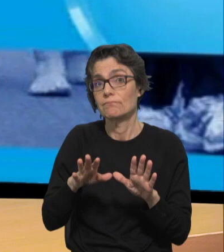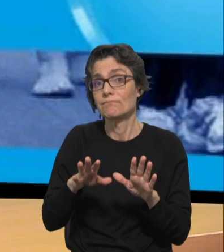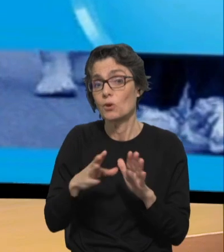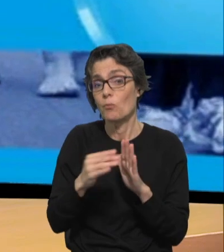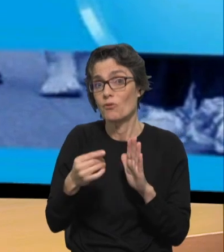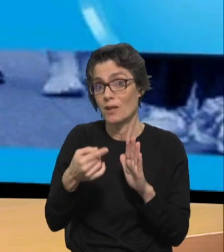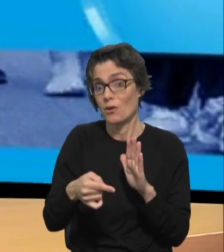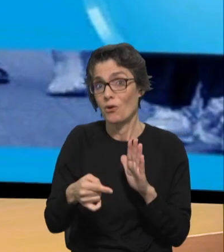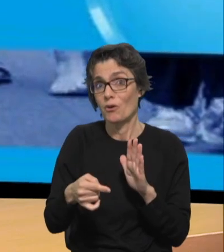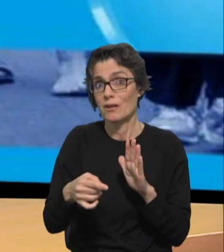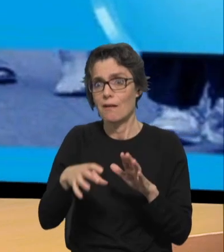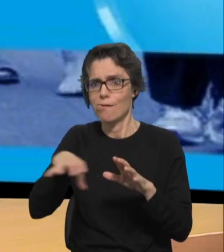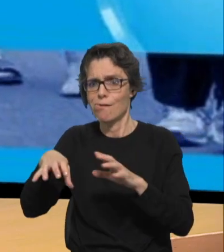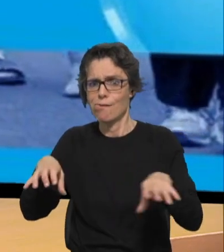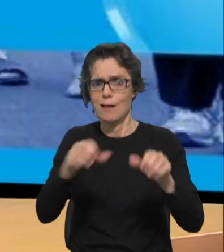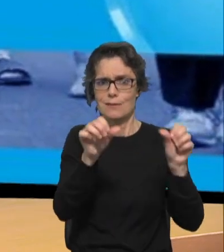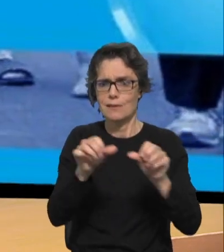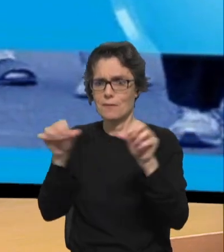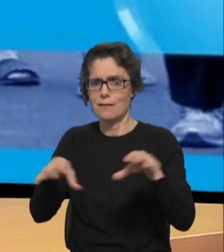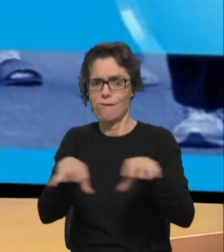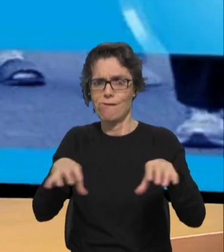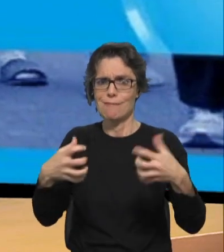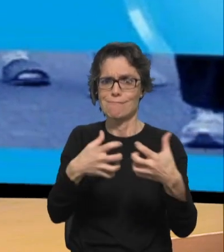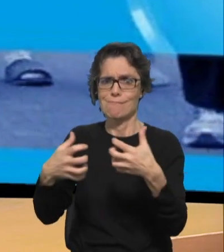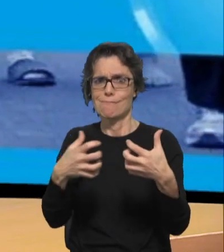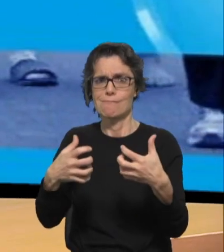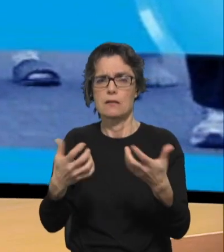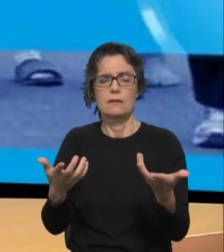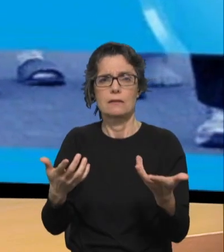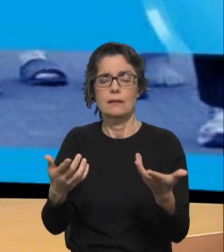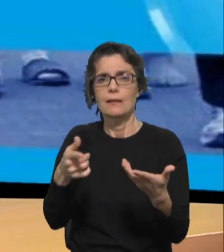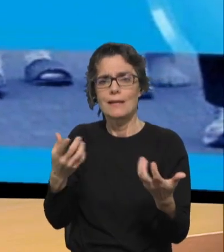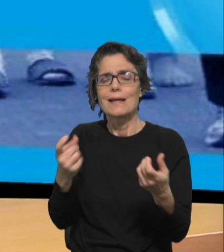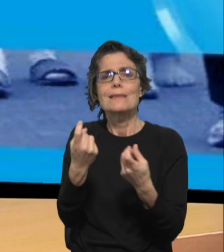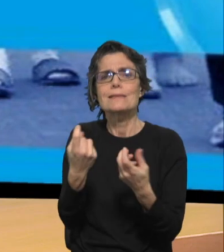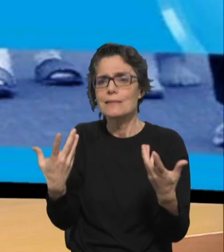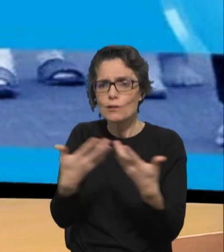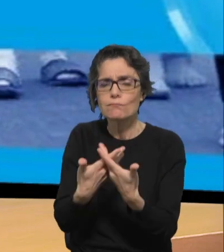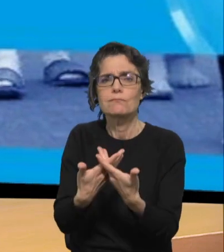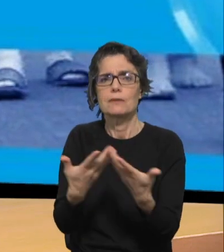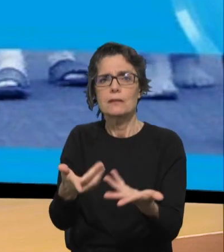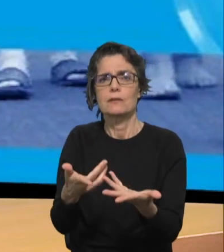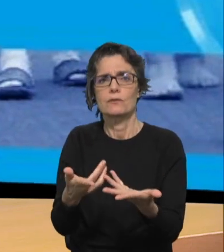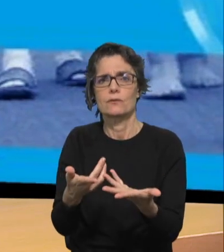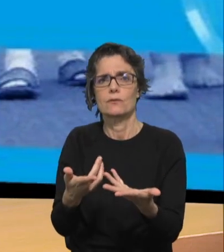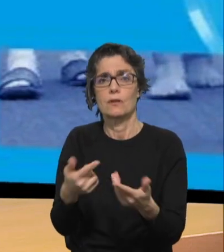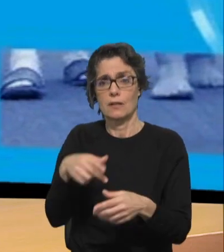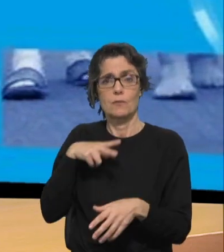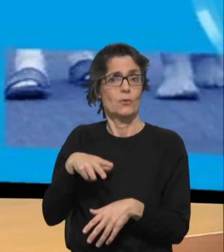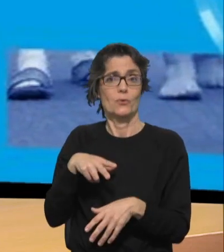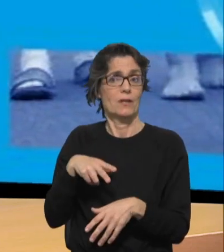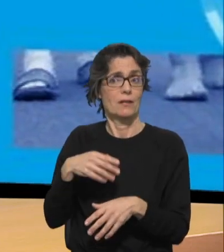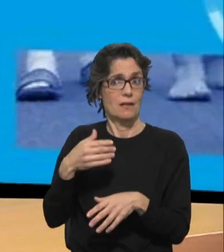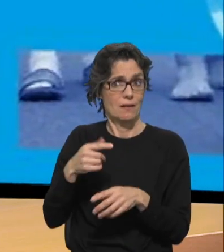de antagonizar dois sistemas que não podem deixar de falar um com o outro. É a realidade que temos em Portugal. Não creio que nos próximos